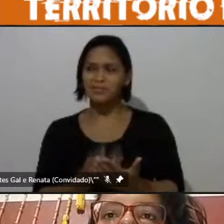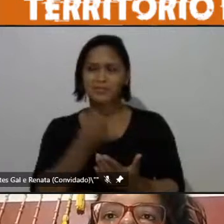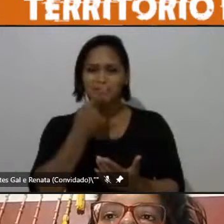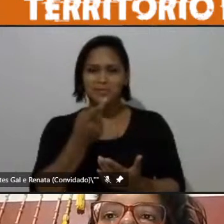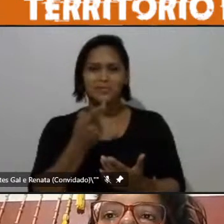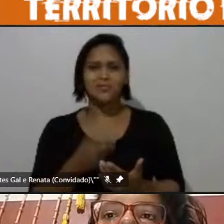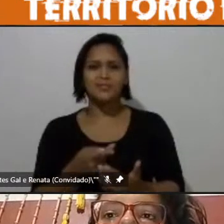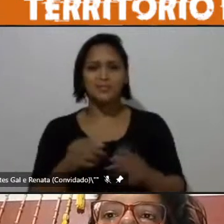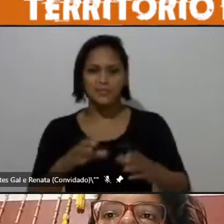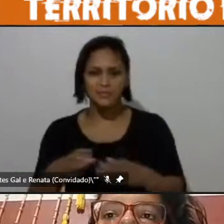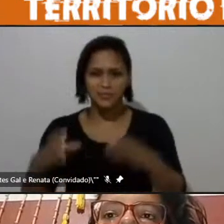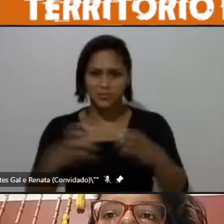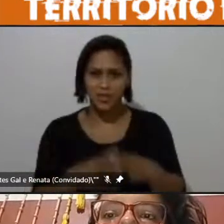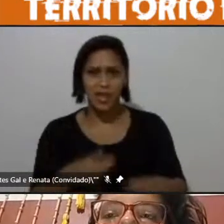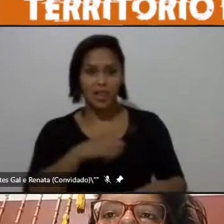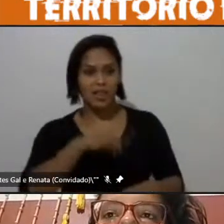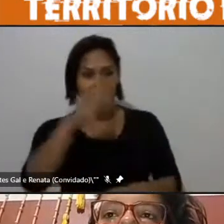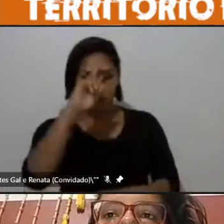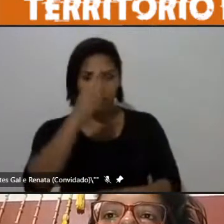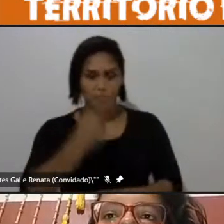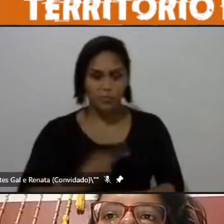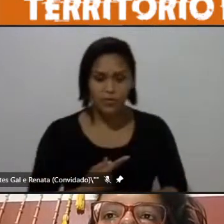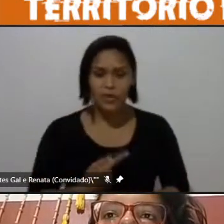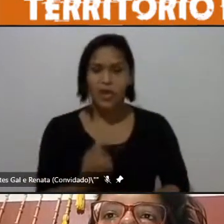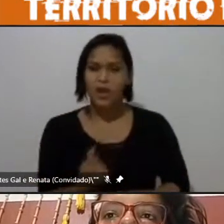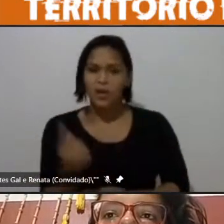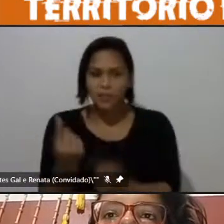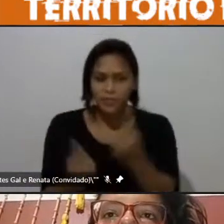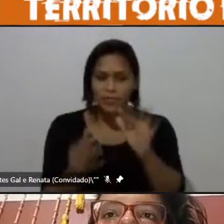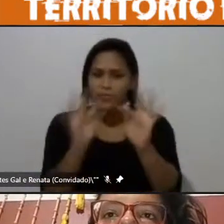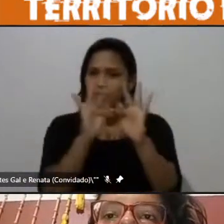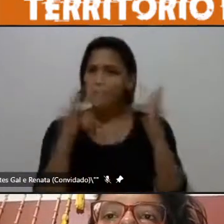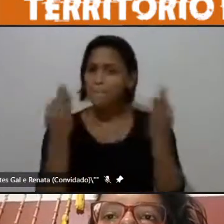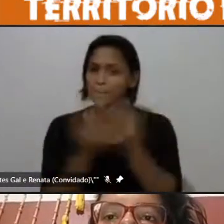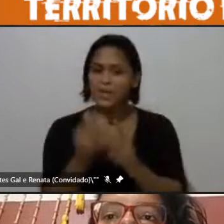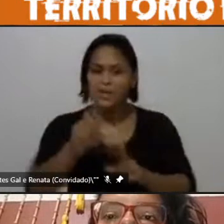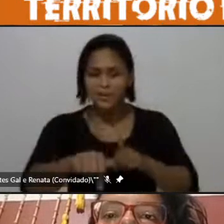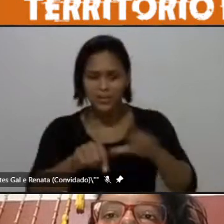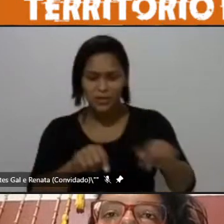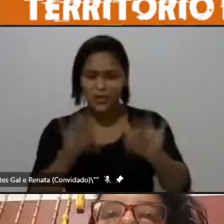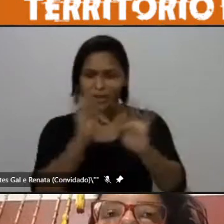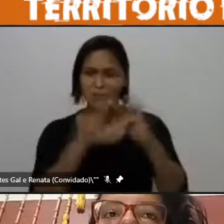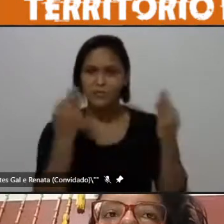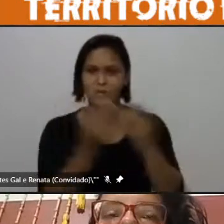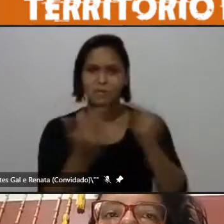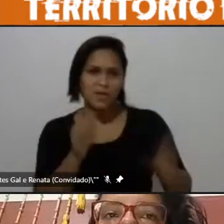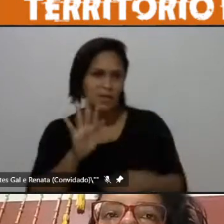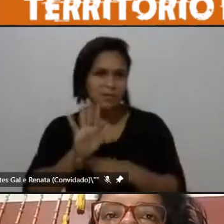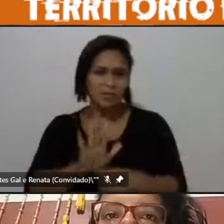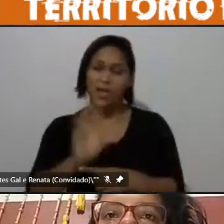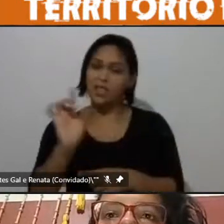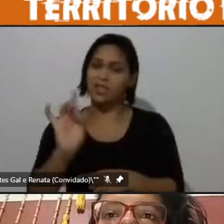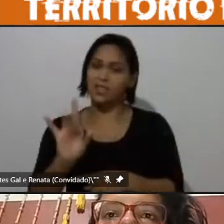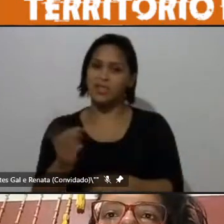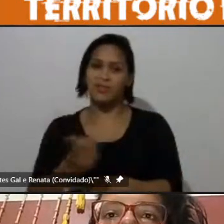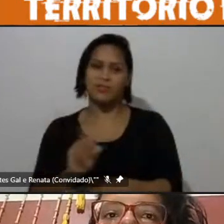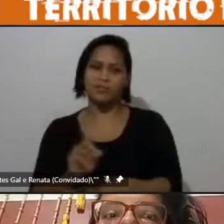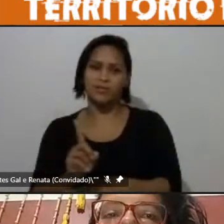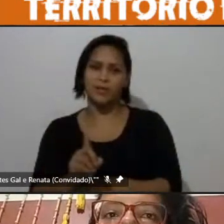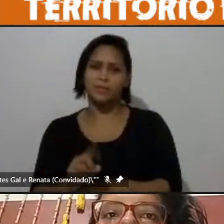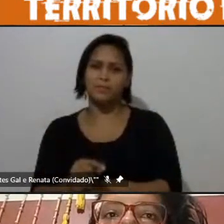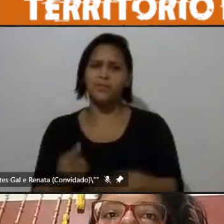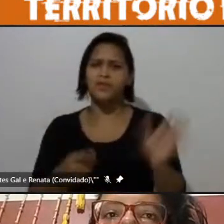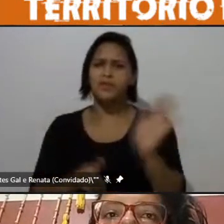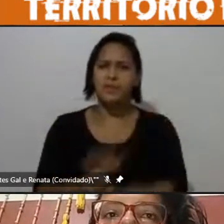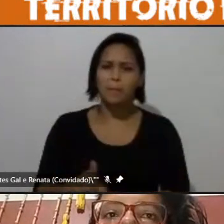horizontal de comunidade. Ela atende individualmente algumas famílias, né? Então, não se estabelece muito bem. Quando a gente pergunta, tem